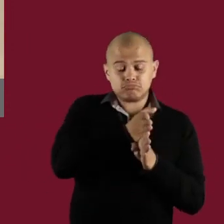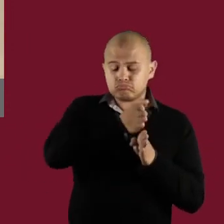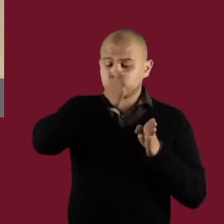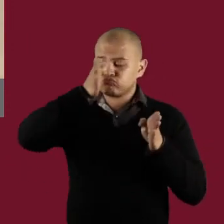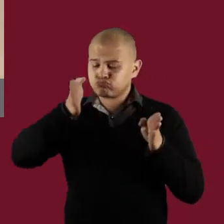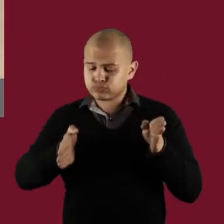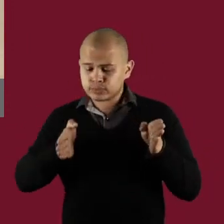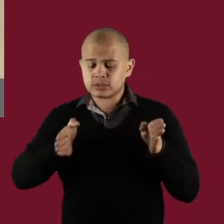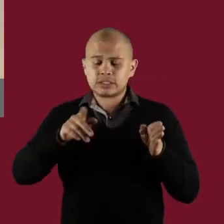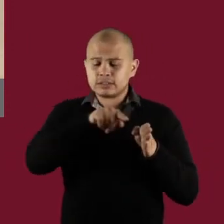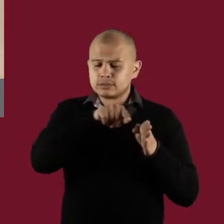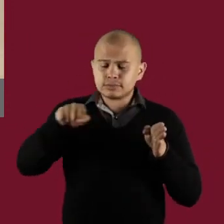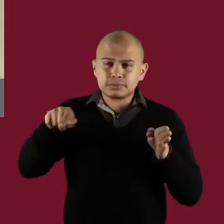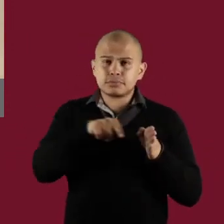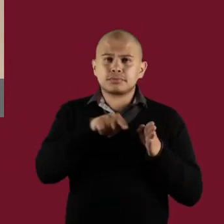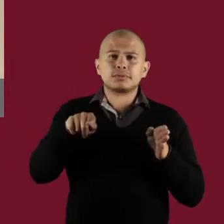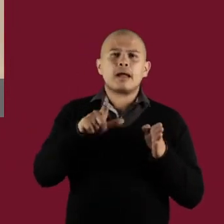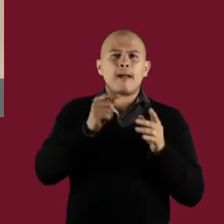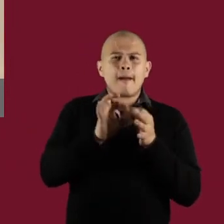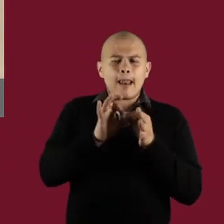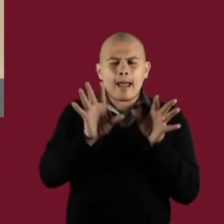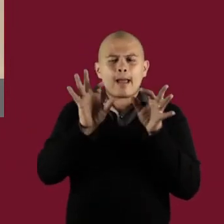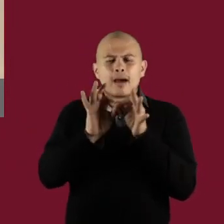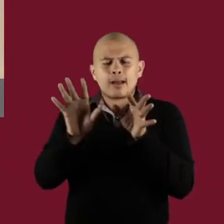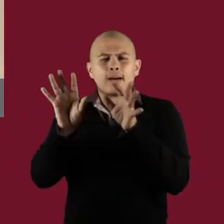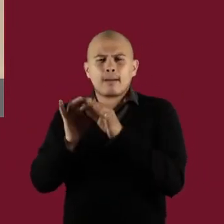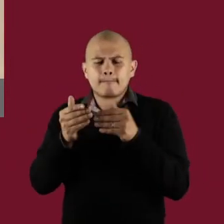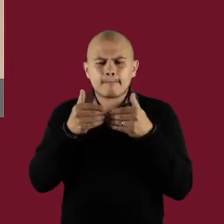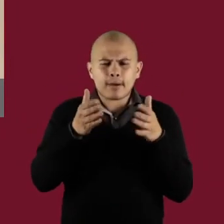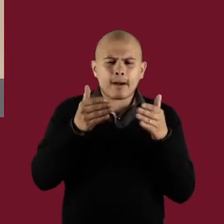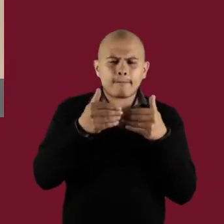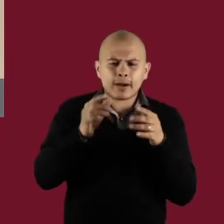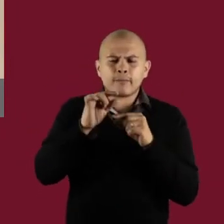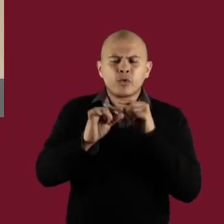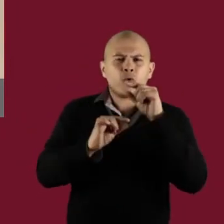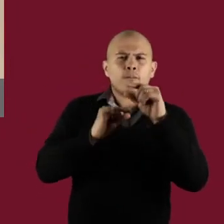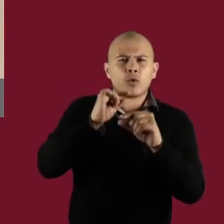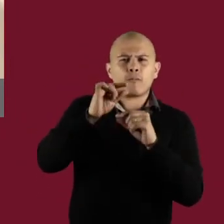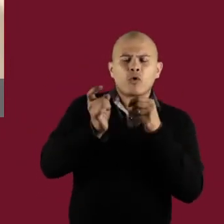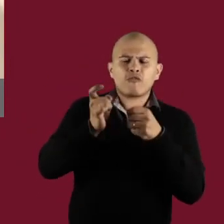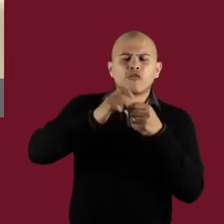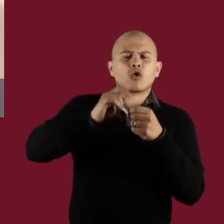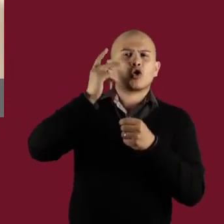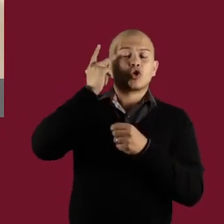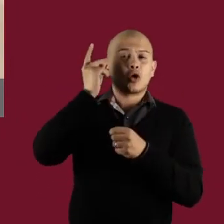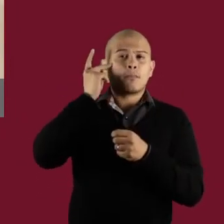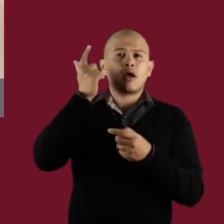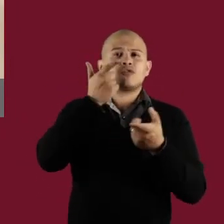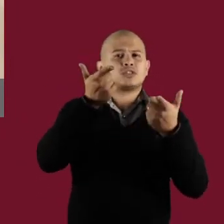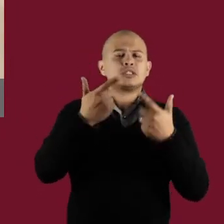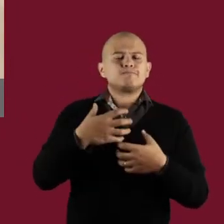que tipo de notícia tem sido mais frequente em relação a essa volta a uma certa normalidade?